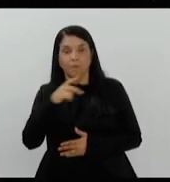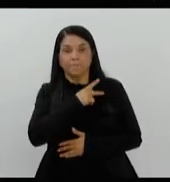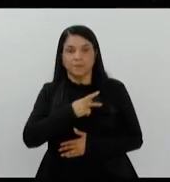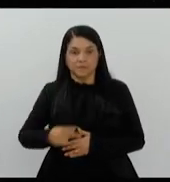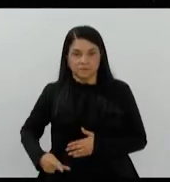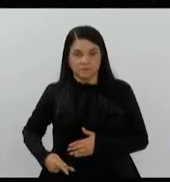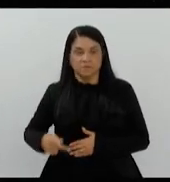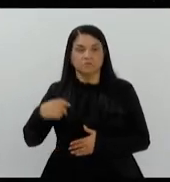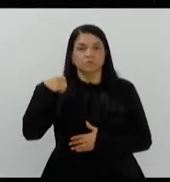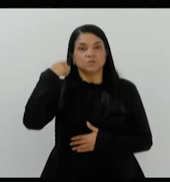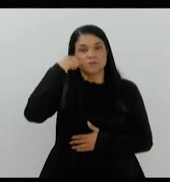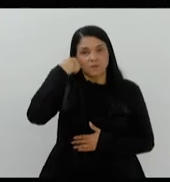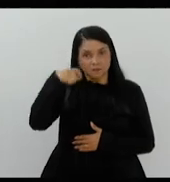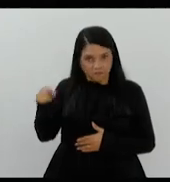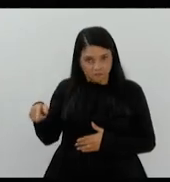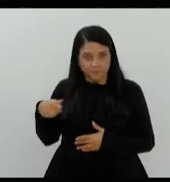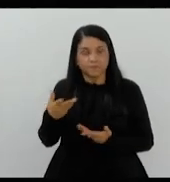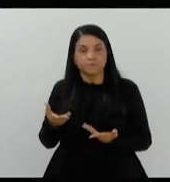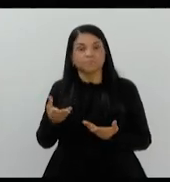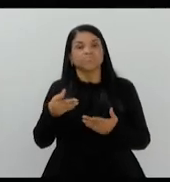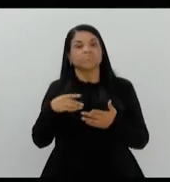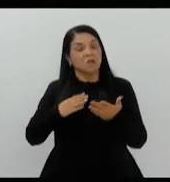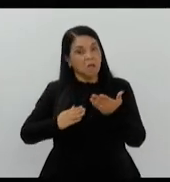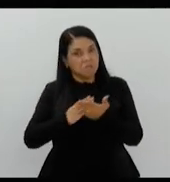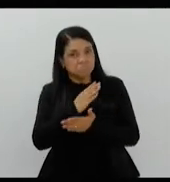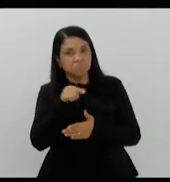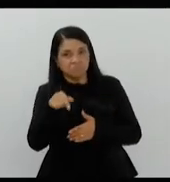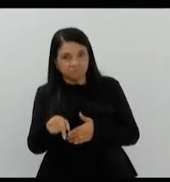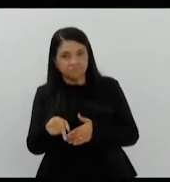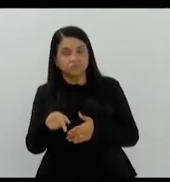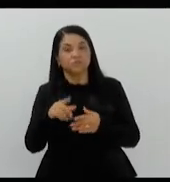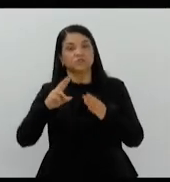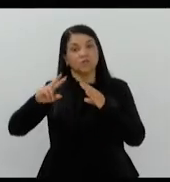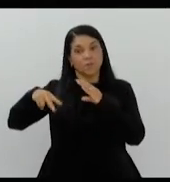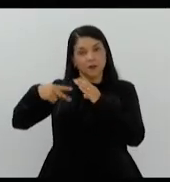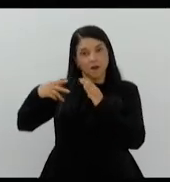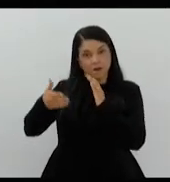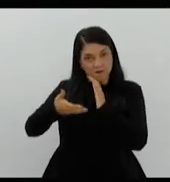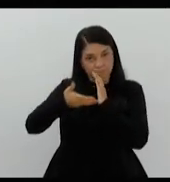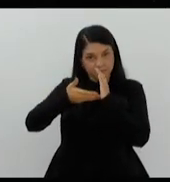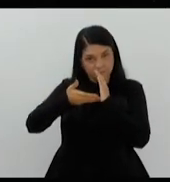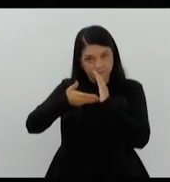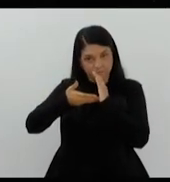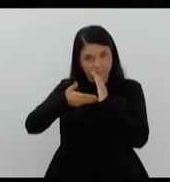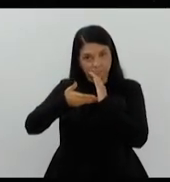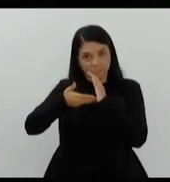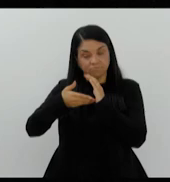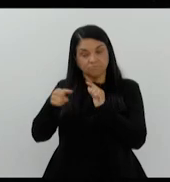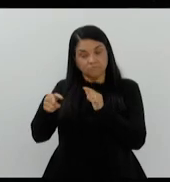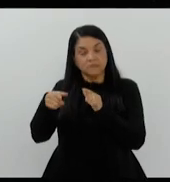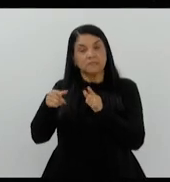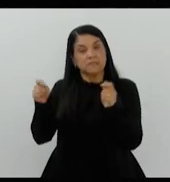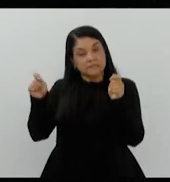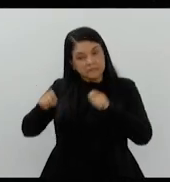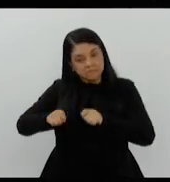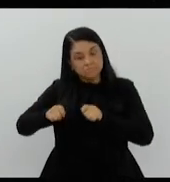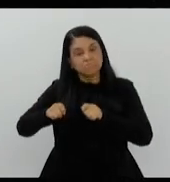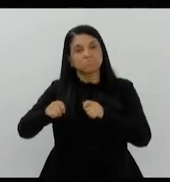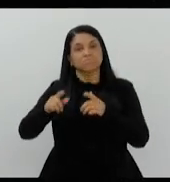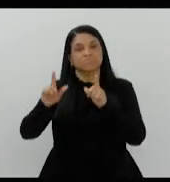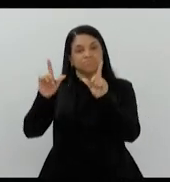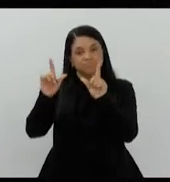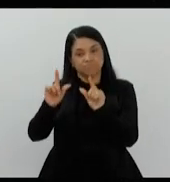uma redação palatável e foi para a Câmara. Ele pretende fazer essa redução dos